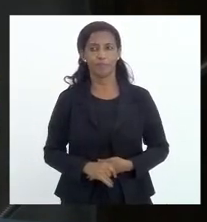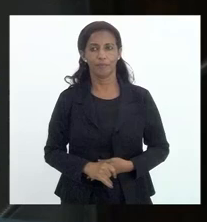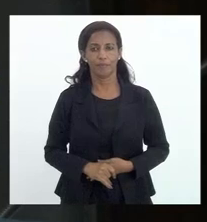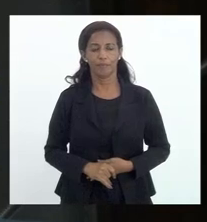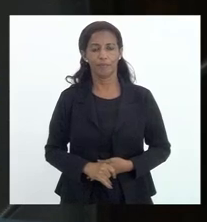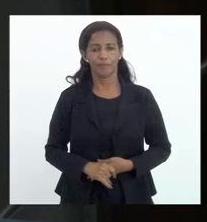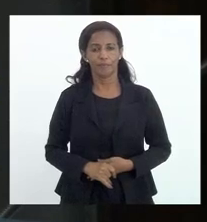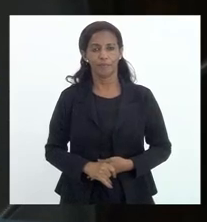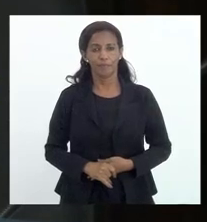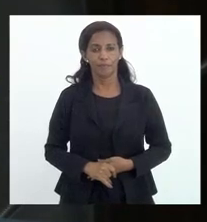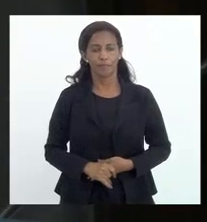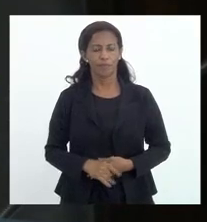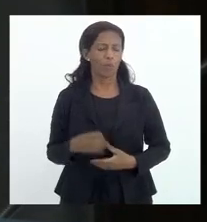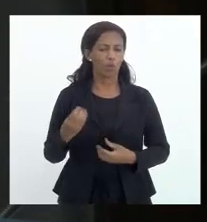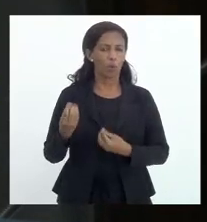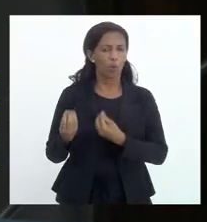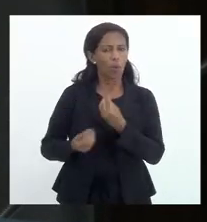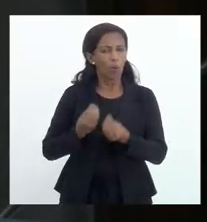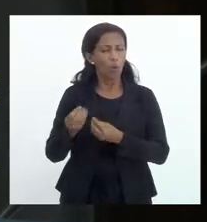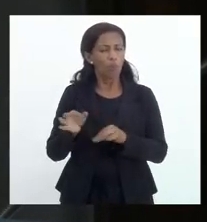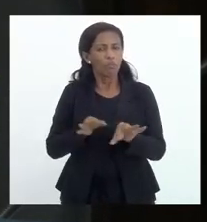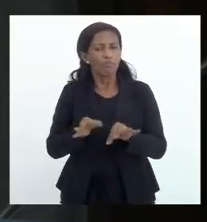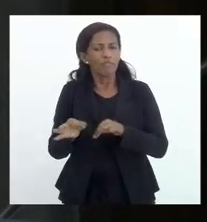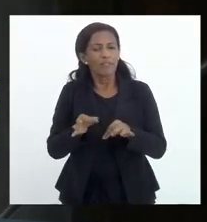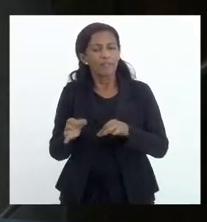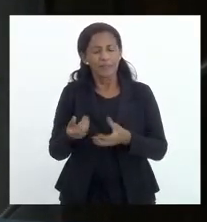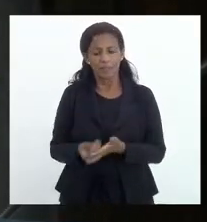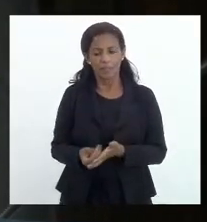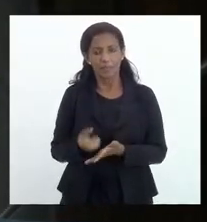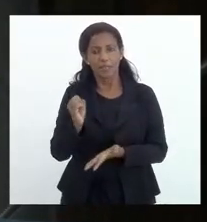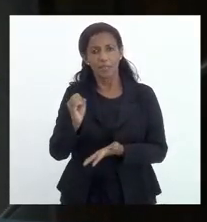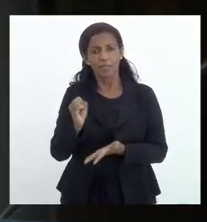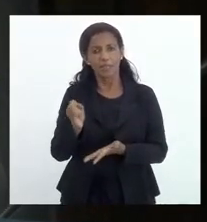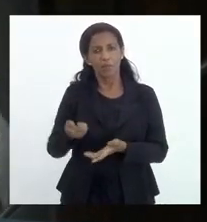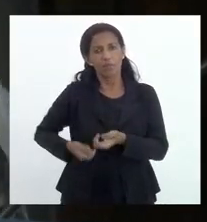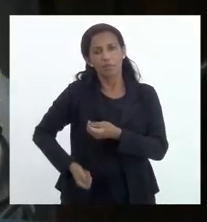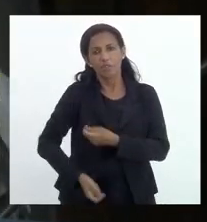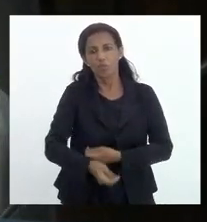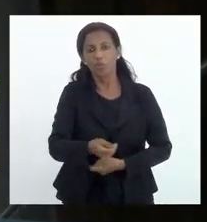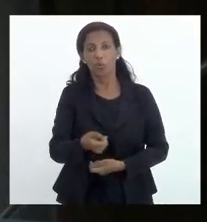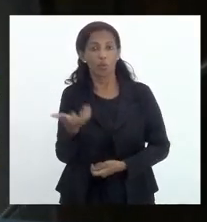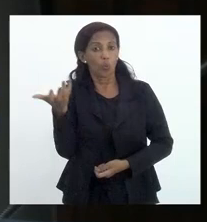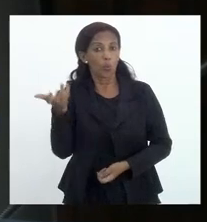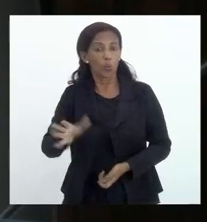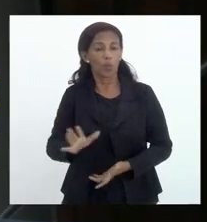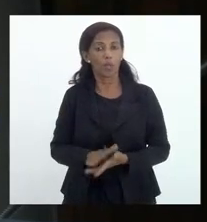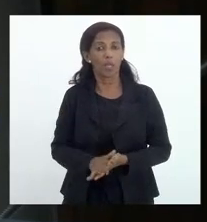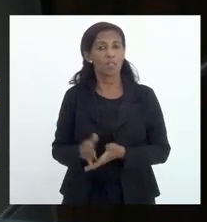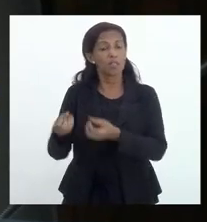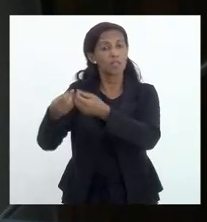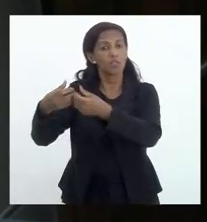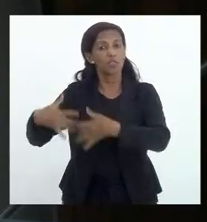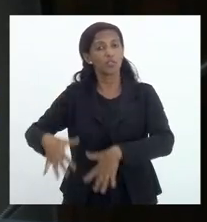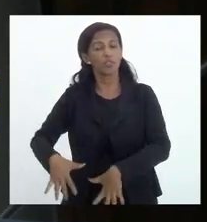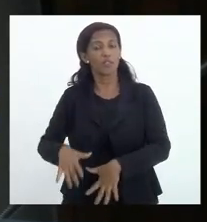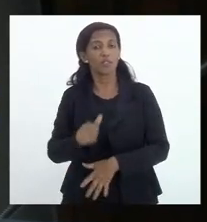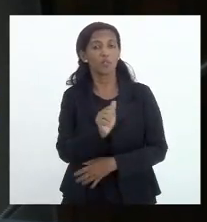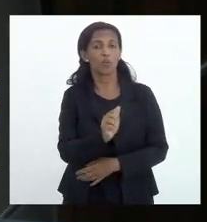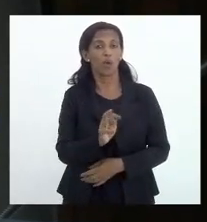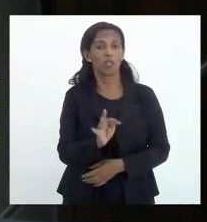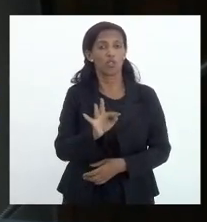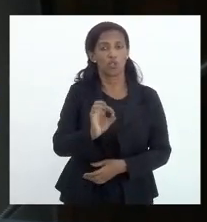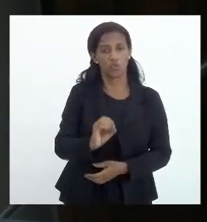Então, como fazer, já que os investidores não querem se desfazer desses ativos?